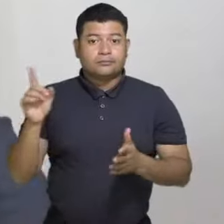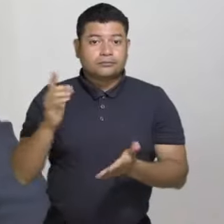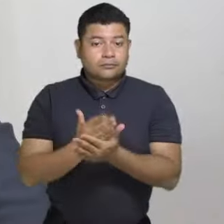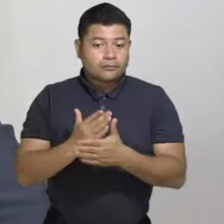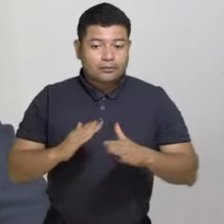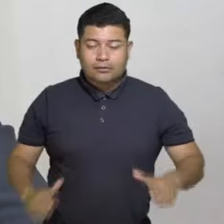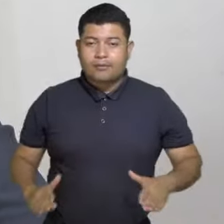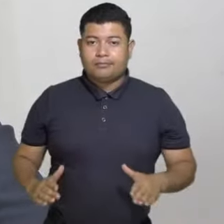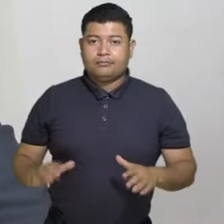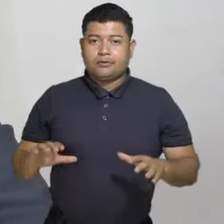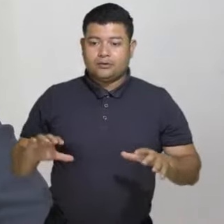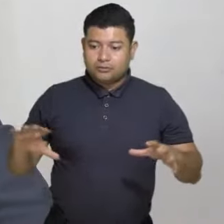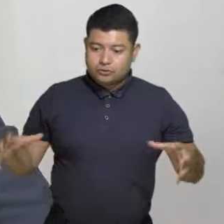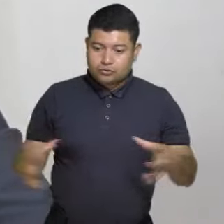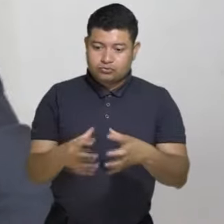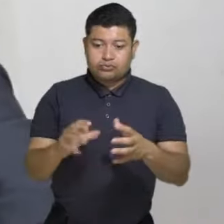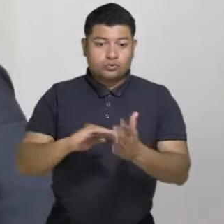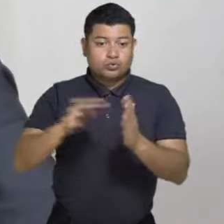fundos.